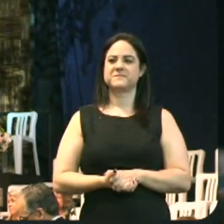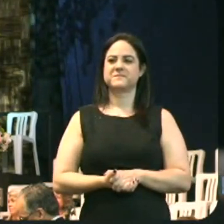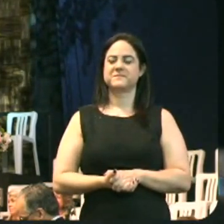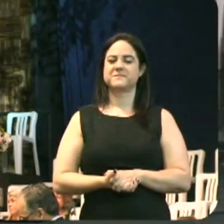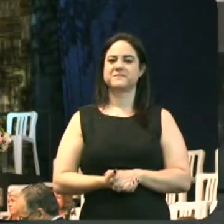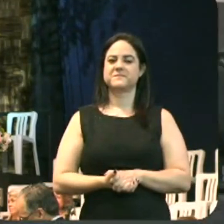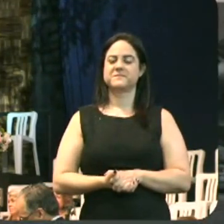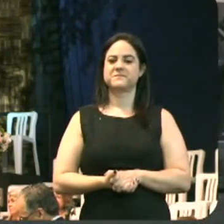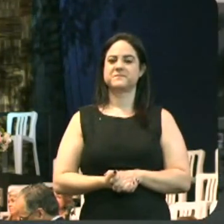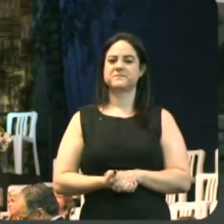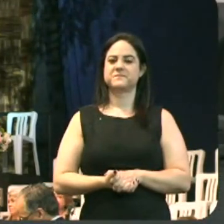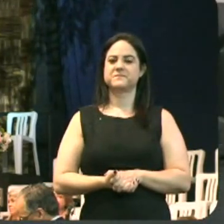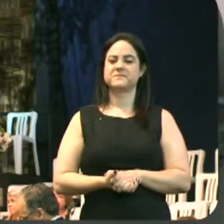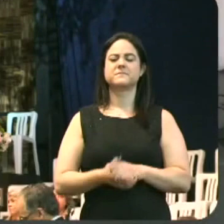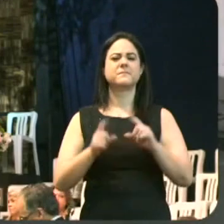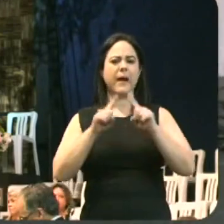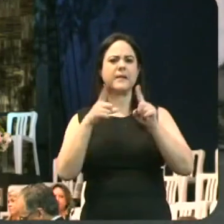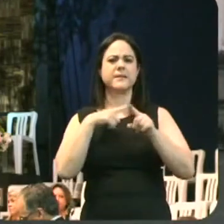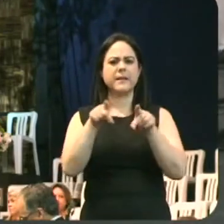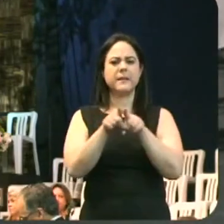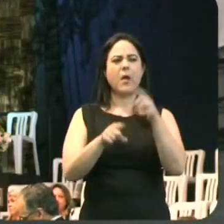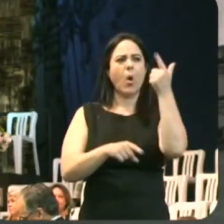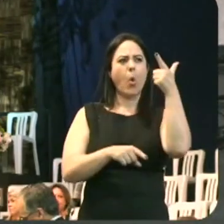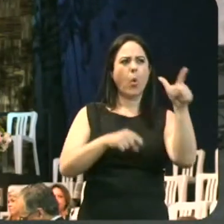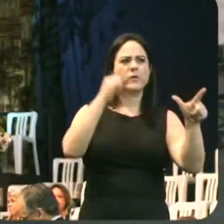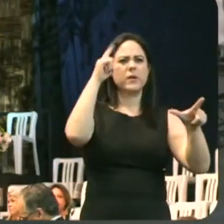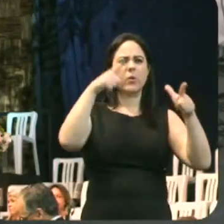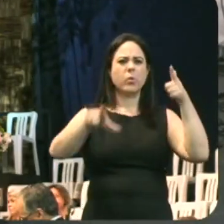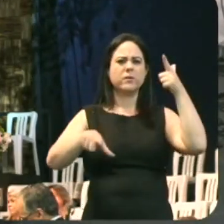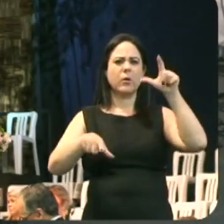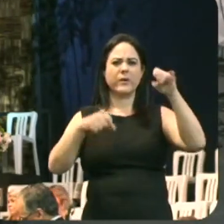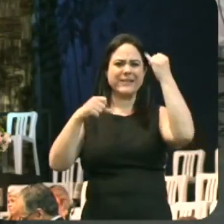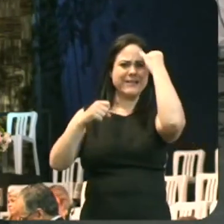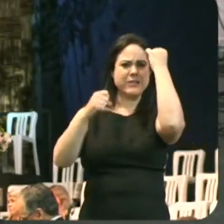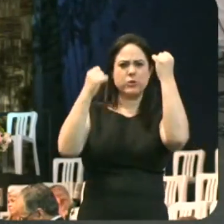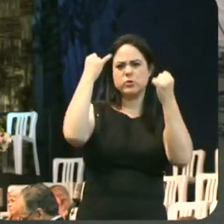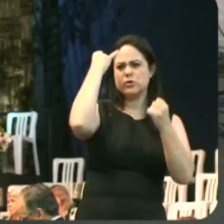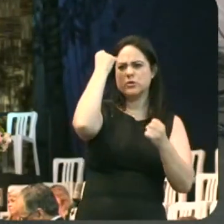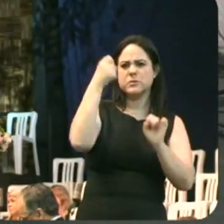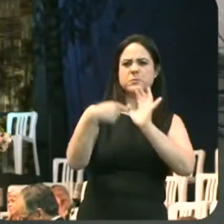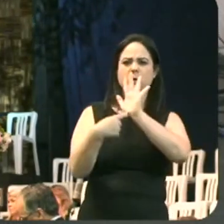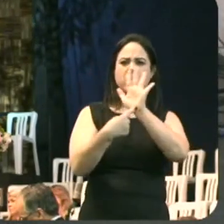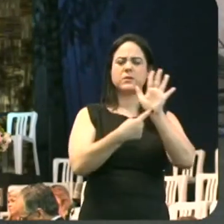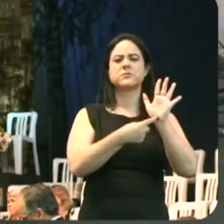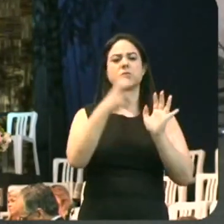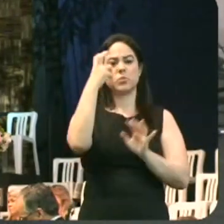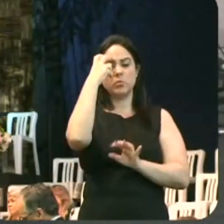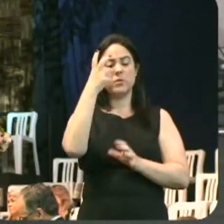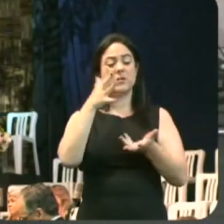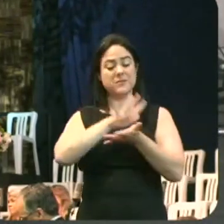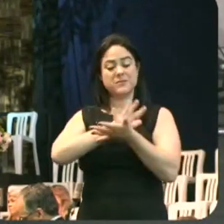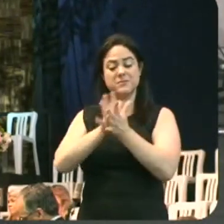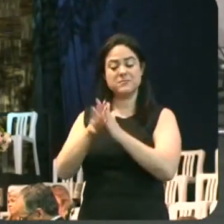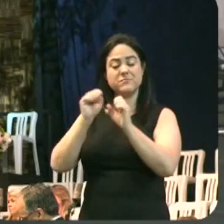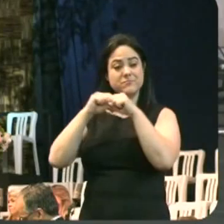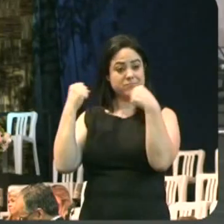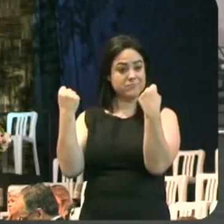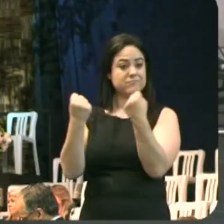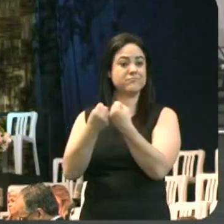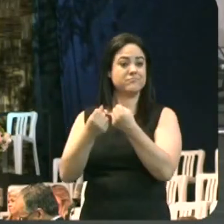Agora, você tem outras bandeiras que estão sendo defendidas pela cultura, que estão destruindo a